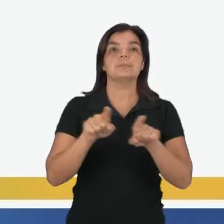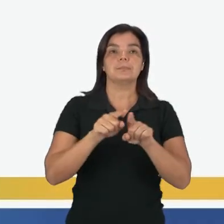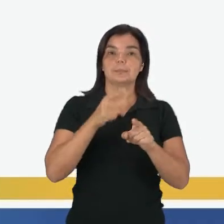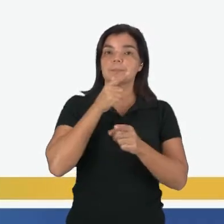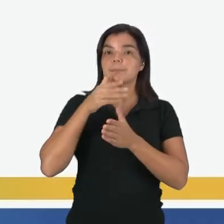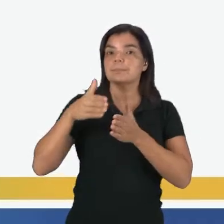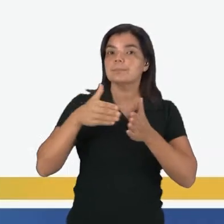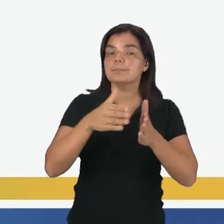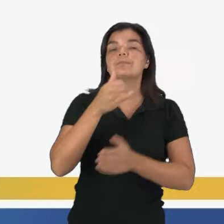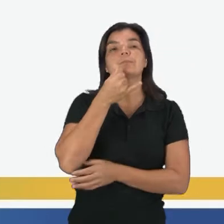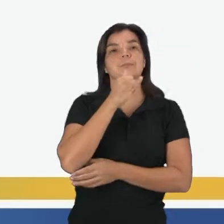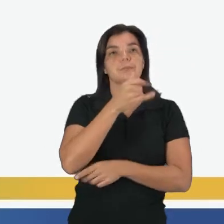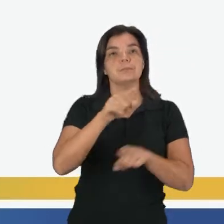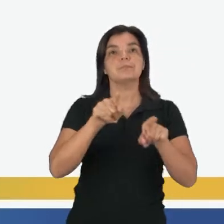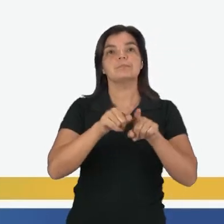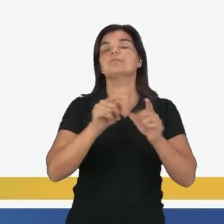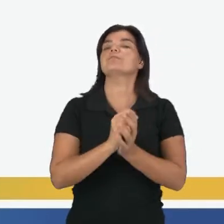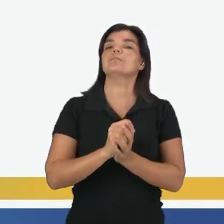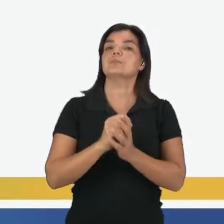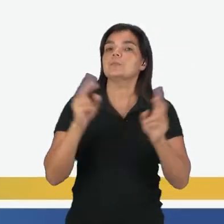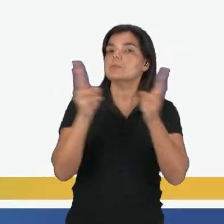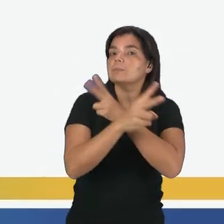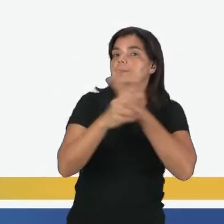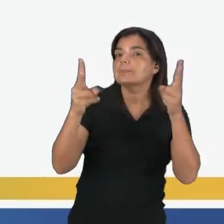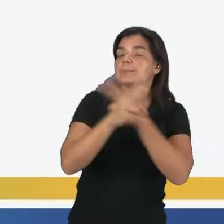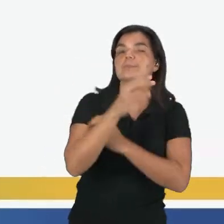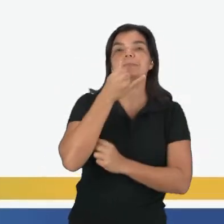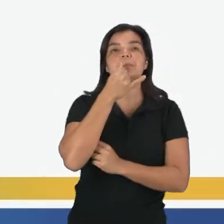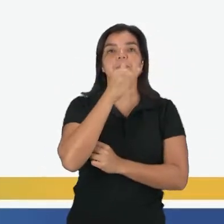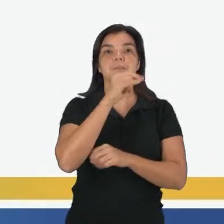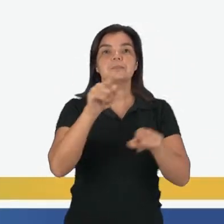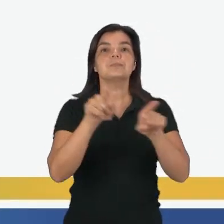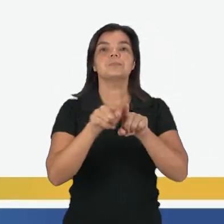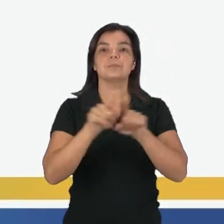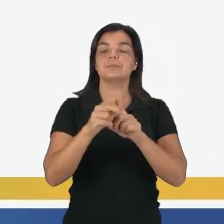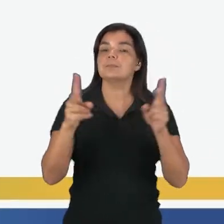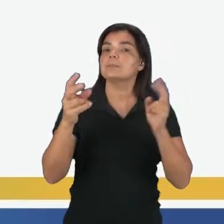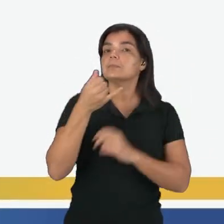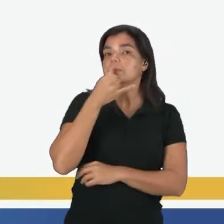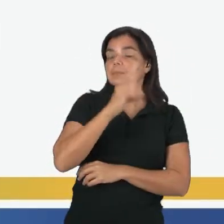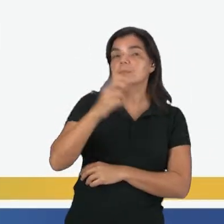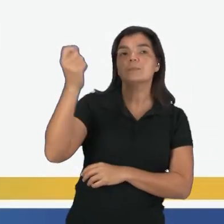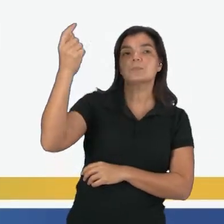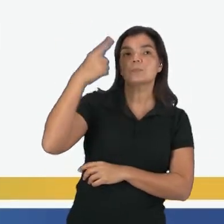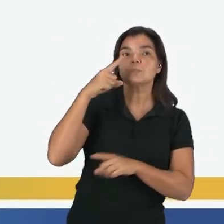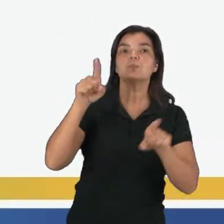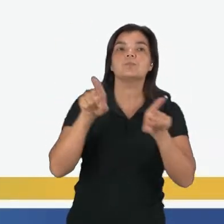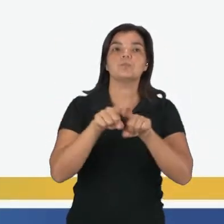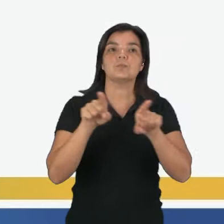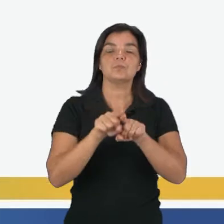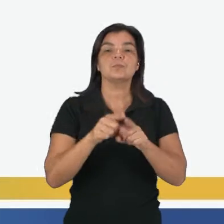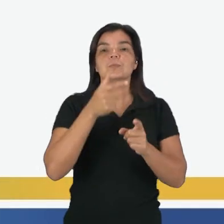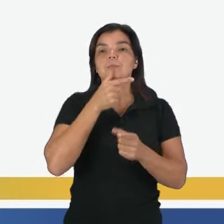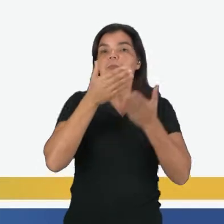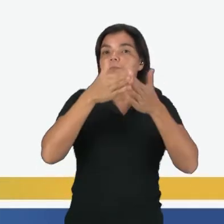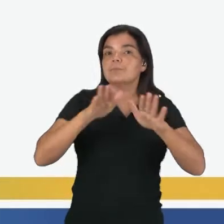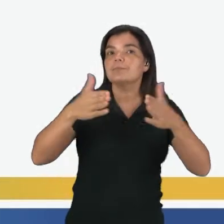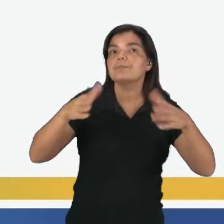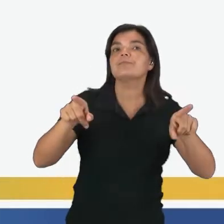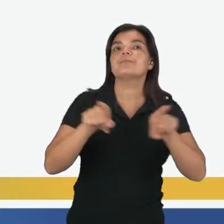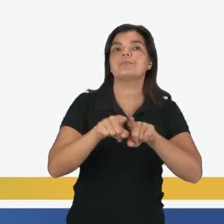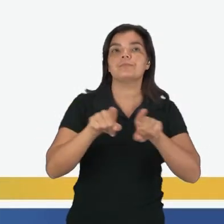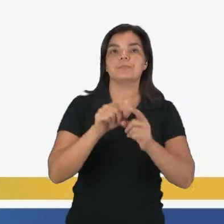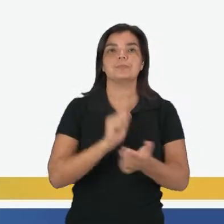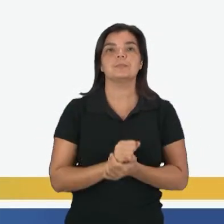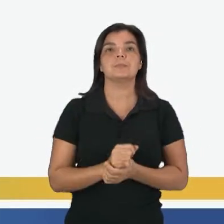hidrelétrica, eólica, solar, a geotérmica e a biomassa. E a maremotriz e ondomotriz.